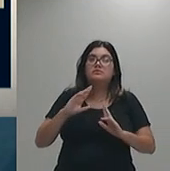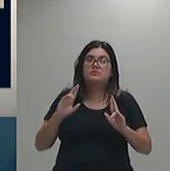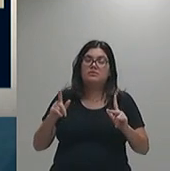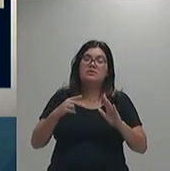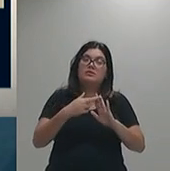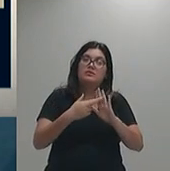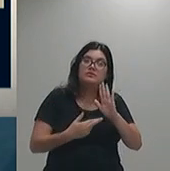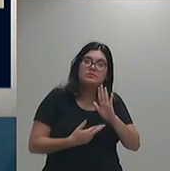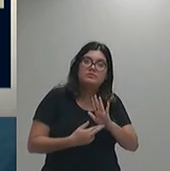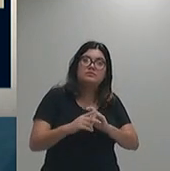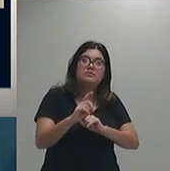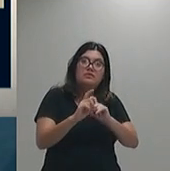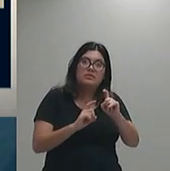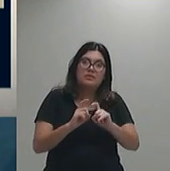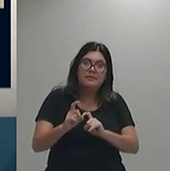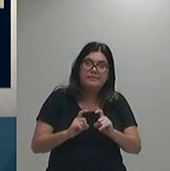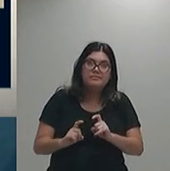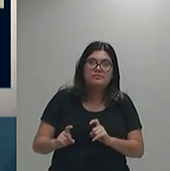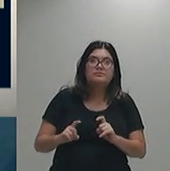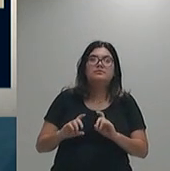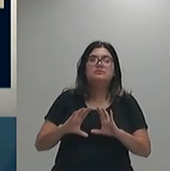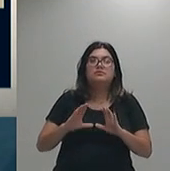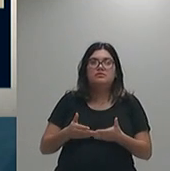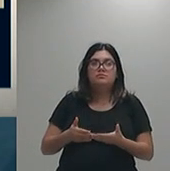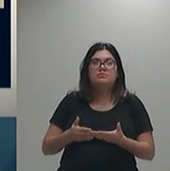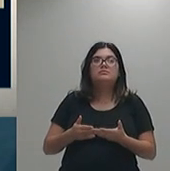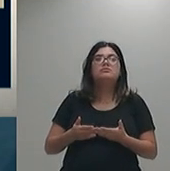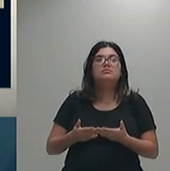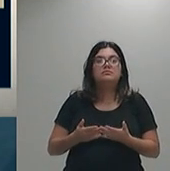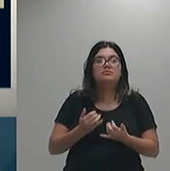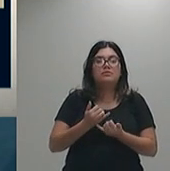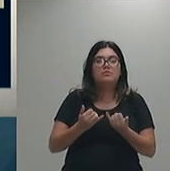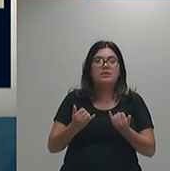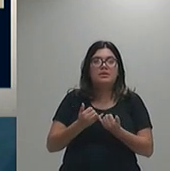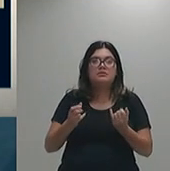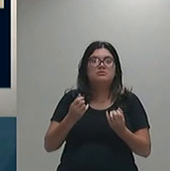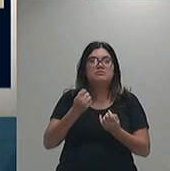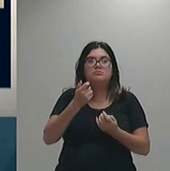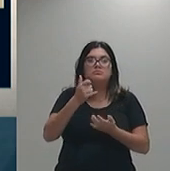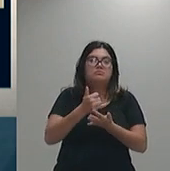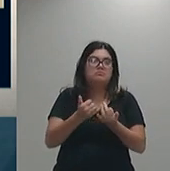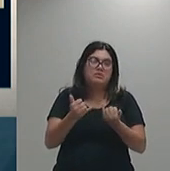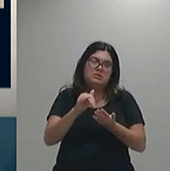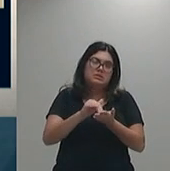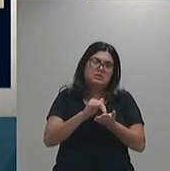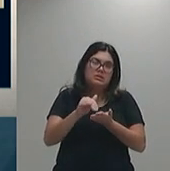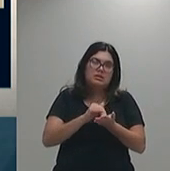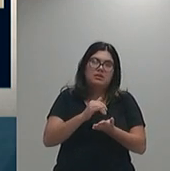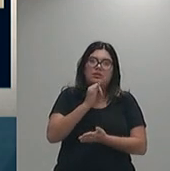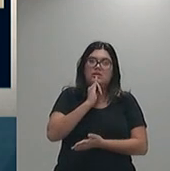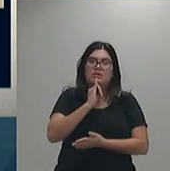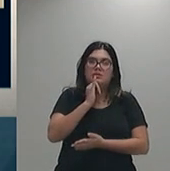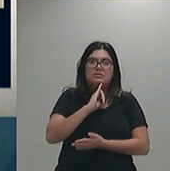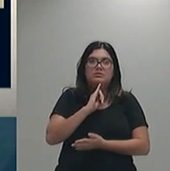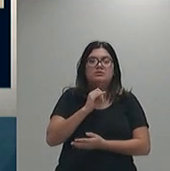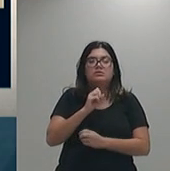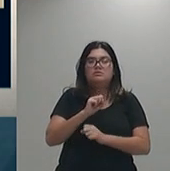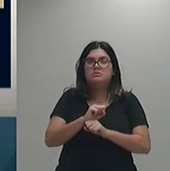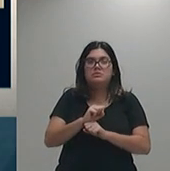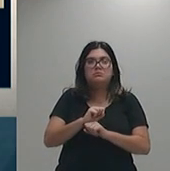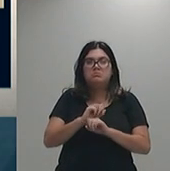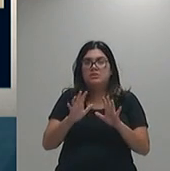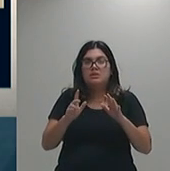administrativas da câmara como se fosse uma secretaria quase não sei que tô dando um exemplo meio grosseiro mas